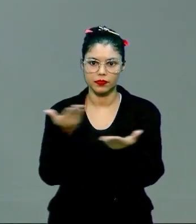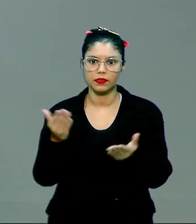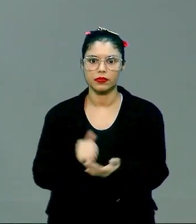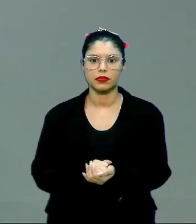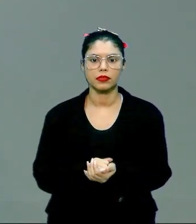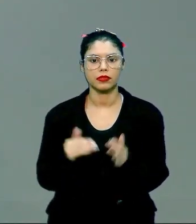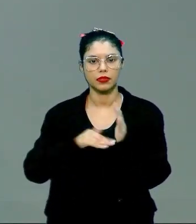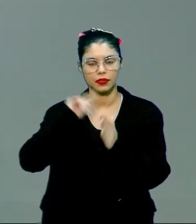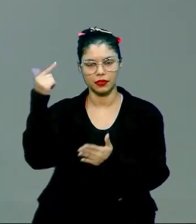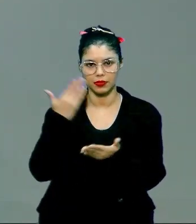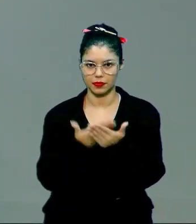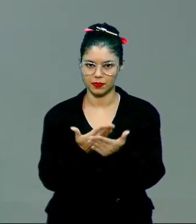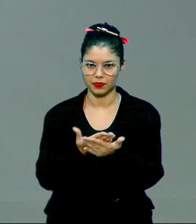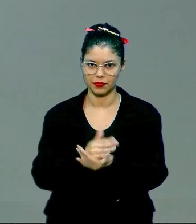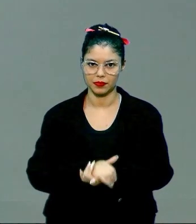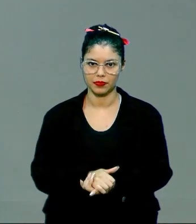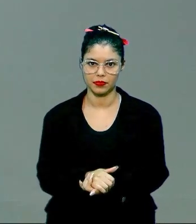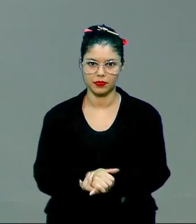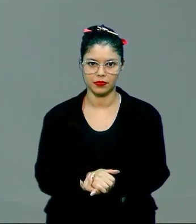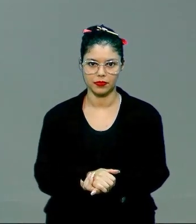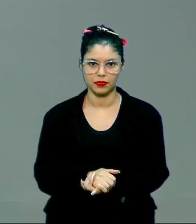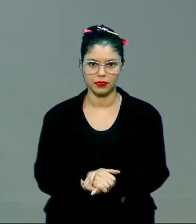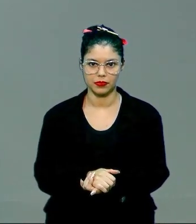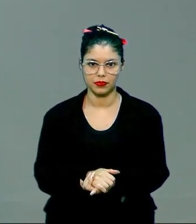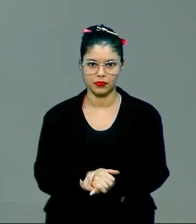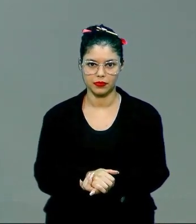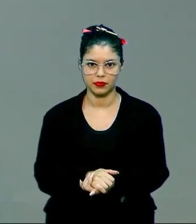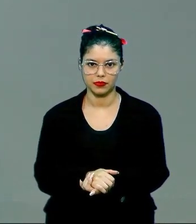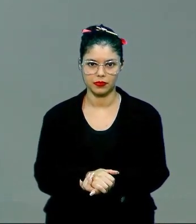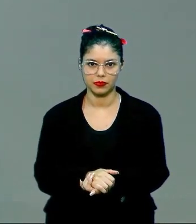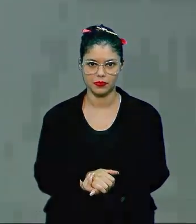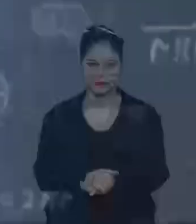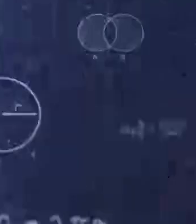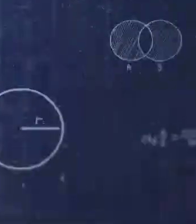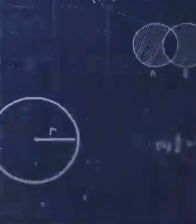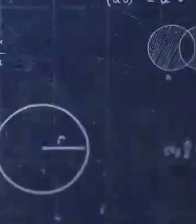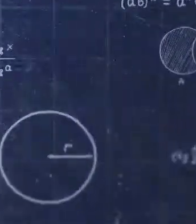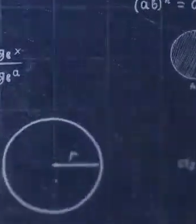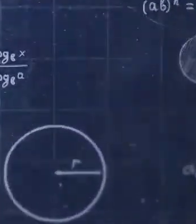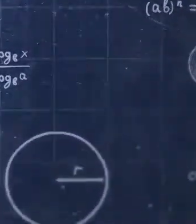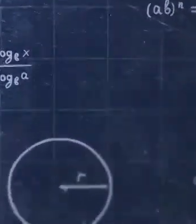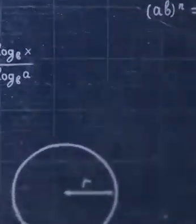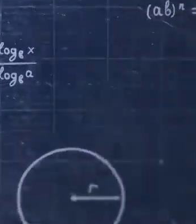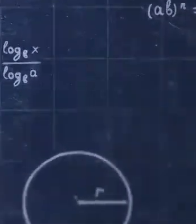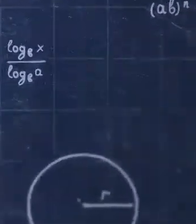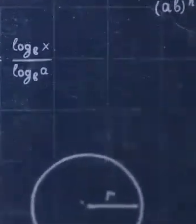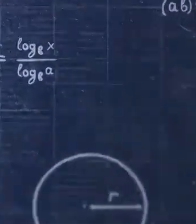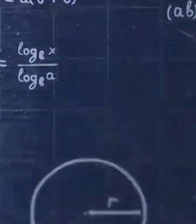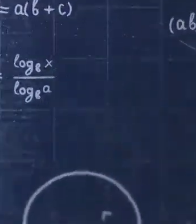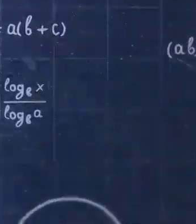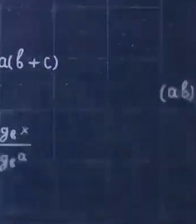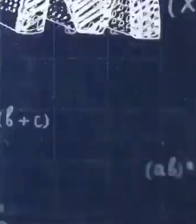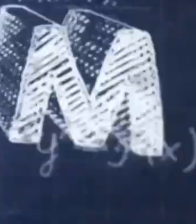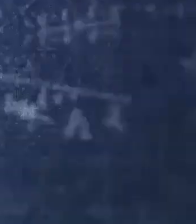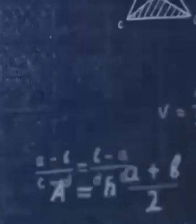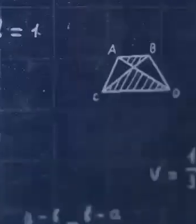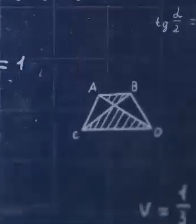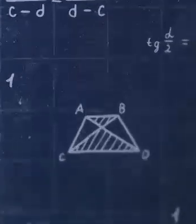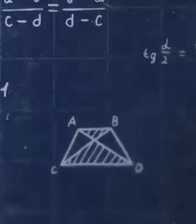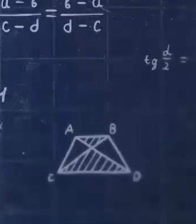vocês e até a nossa próxima aula.